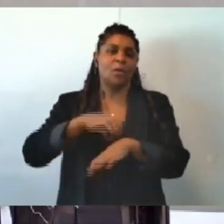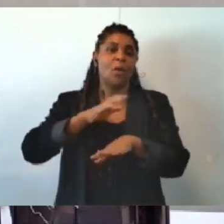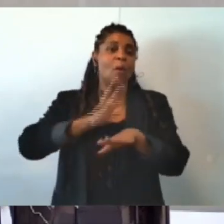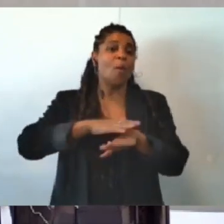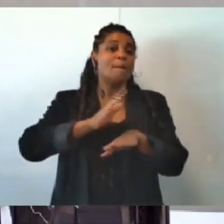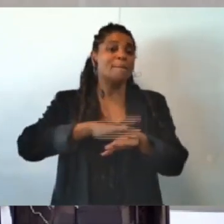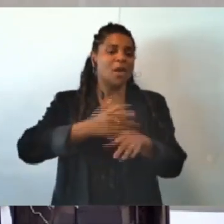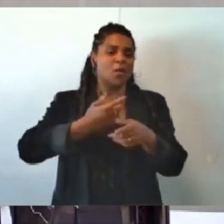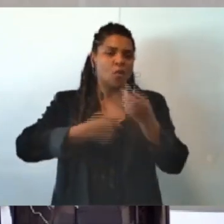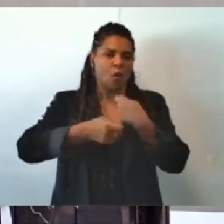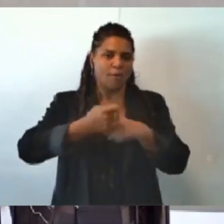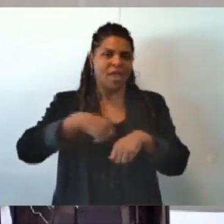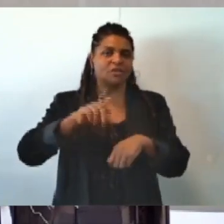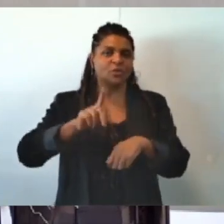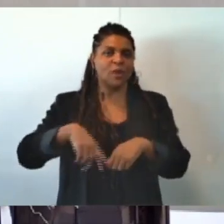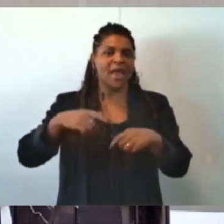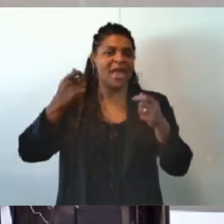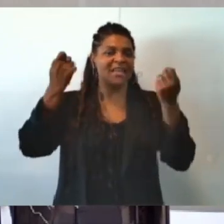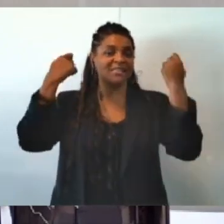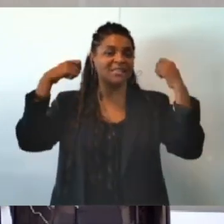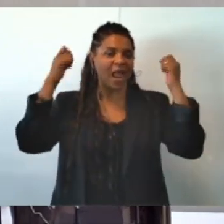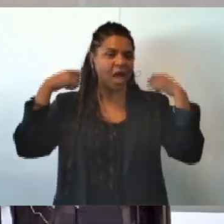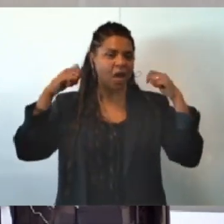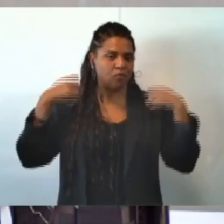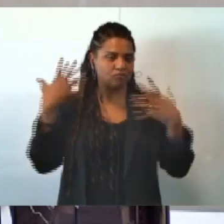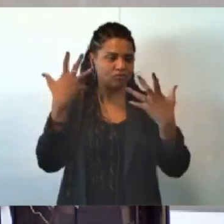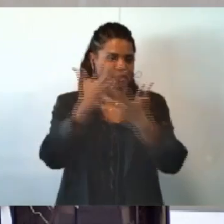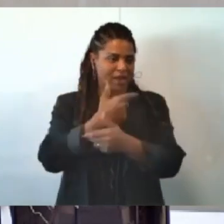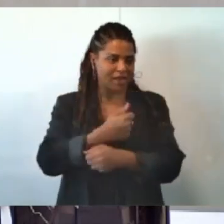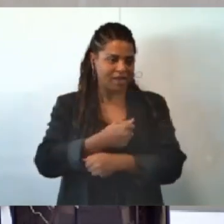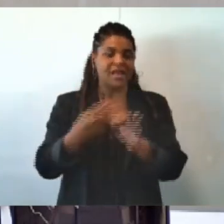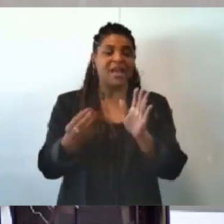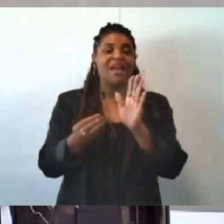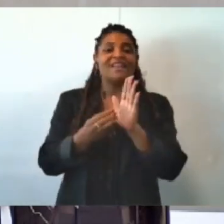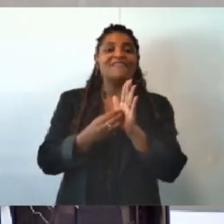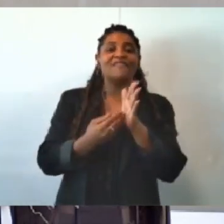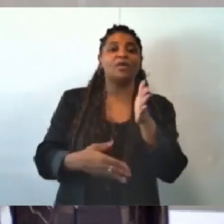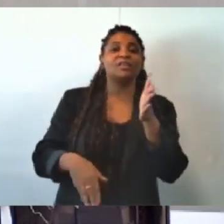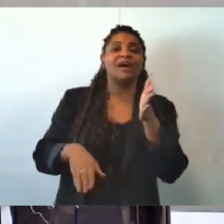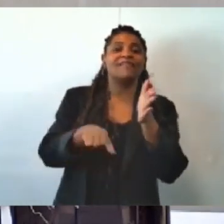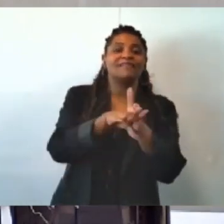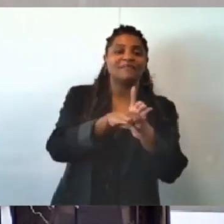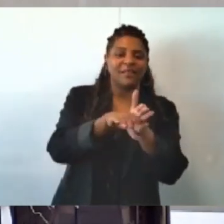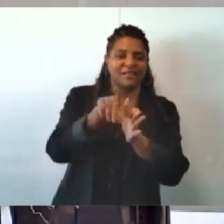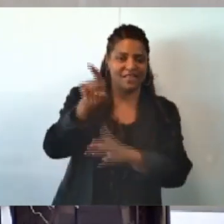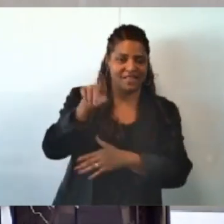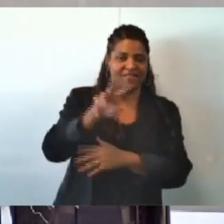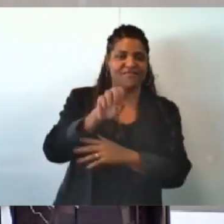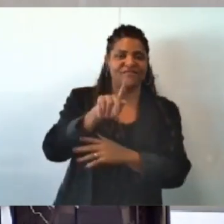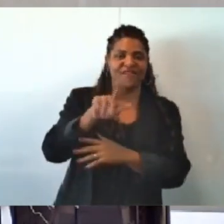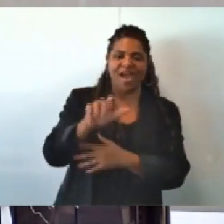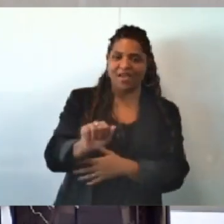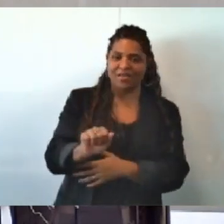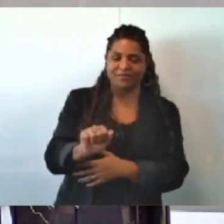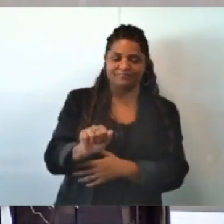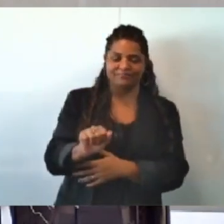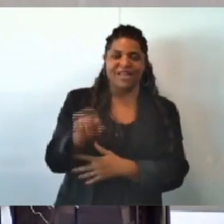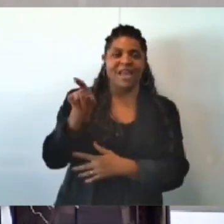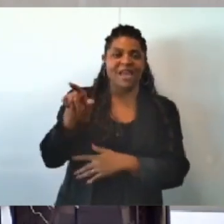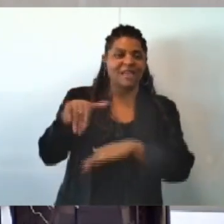à falta de vagas para estacionar, pois a referida rua não poderia mais